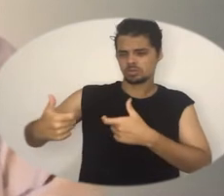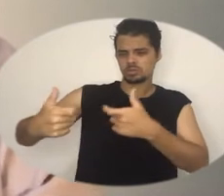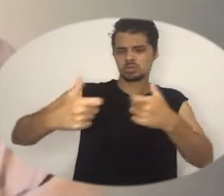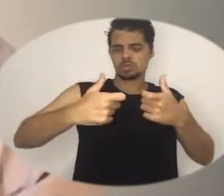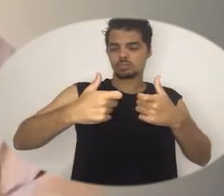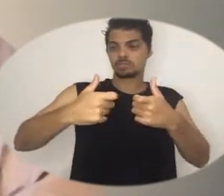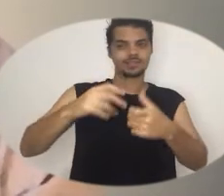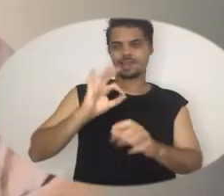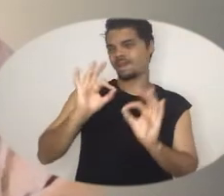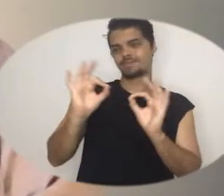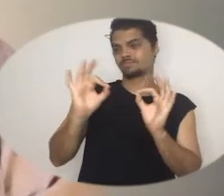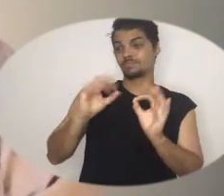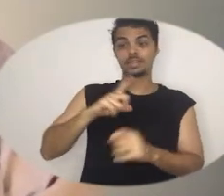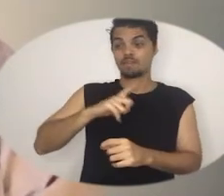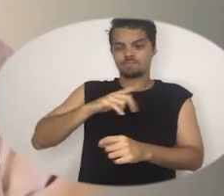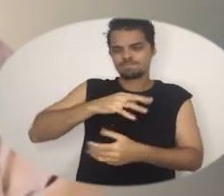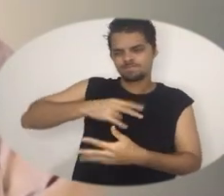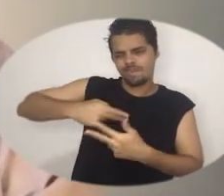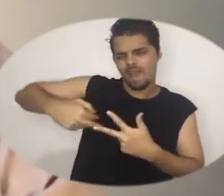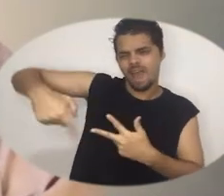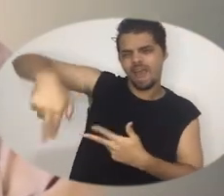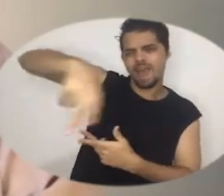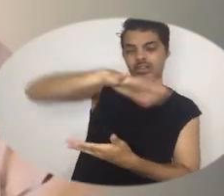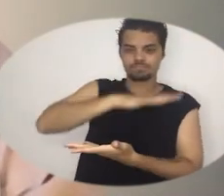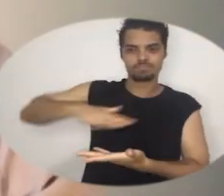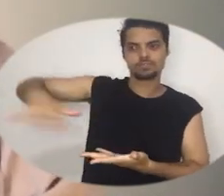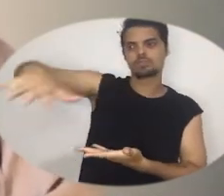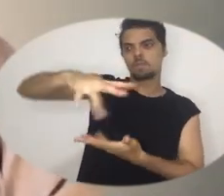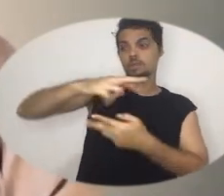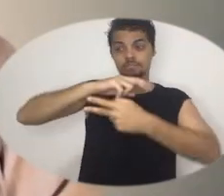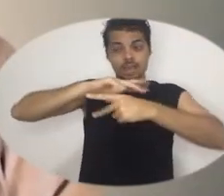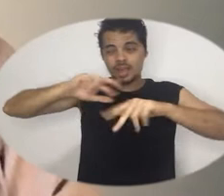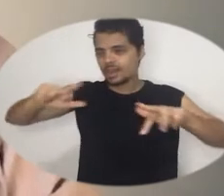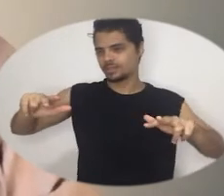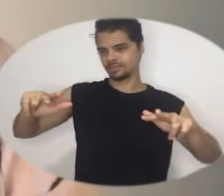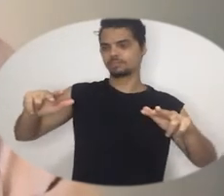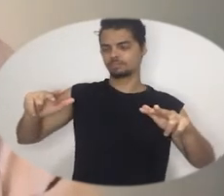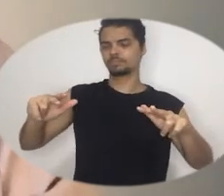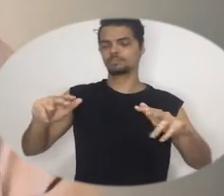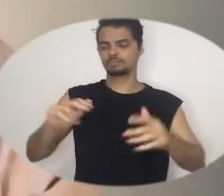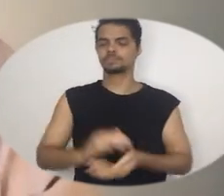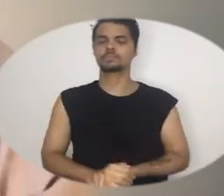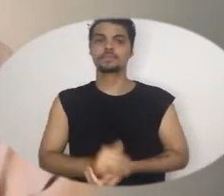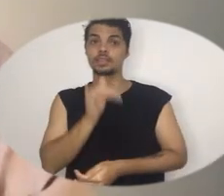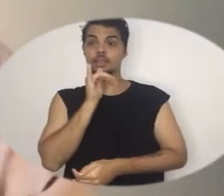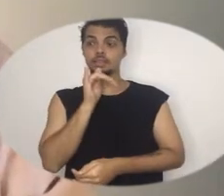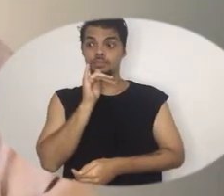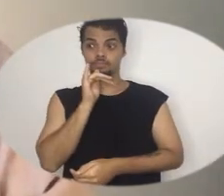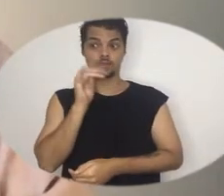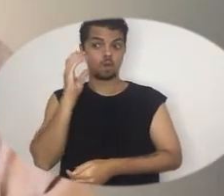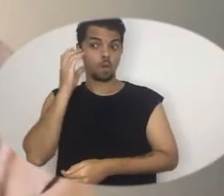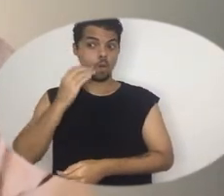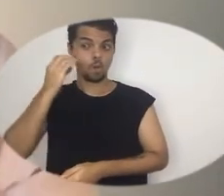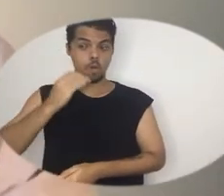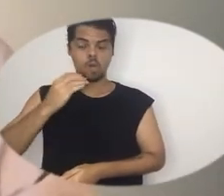1822 é um período em que o Dom Pedro da O Grito em São Paulo e que pouco tempo depois Ele é coroado com o